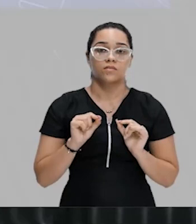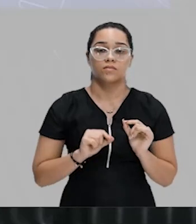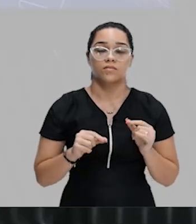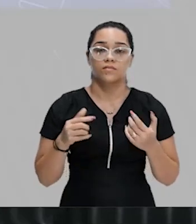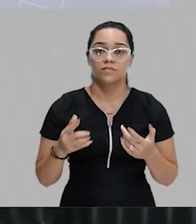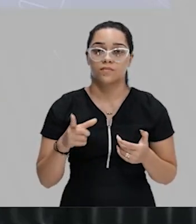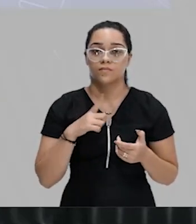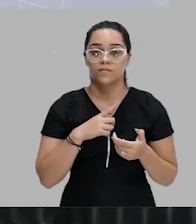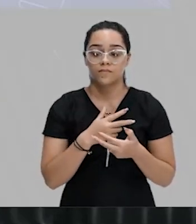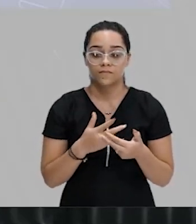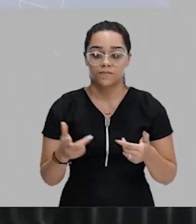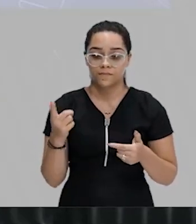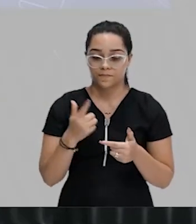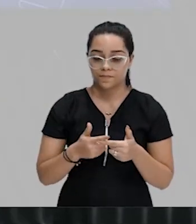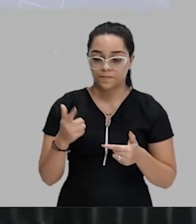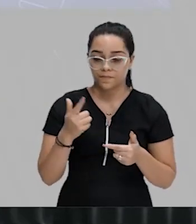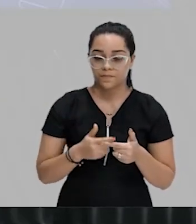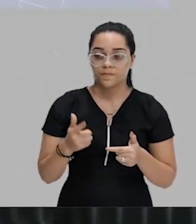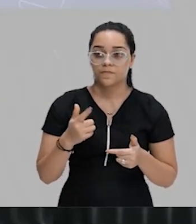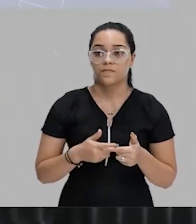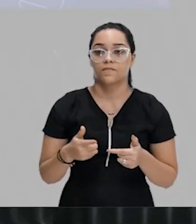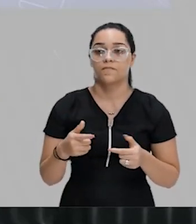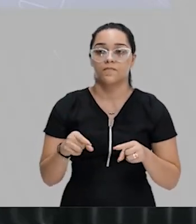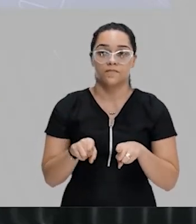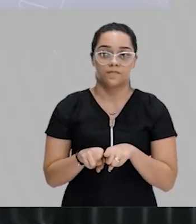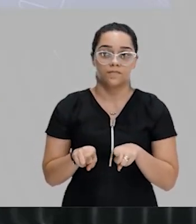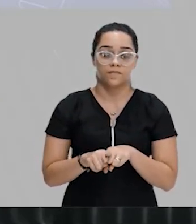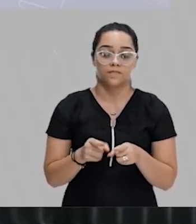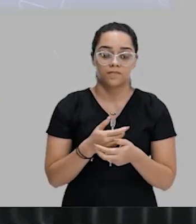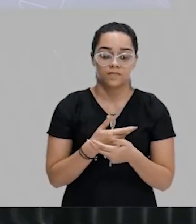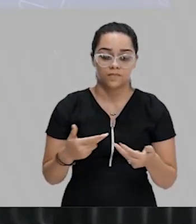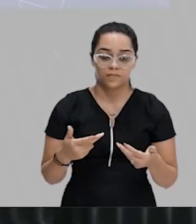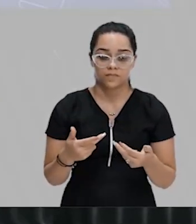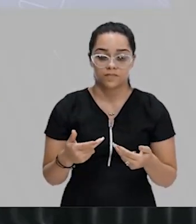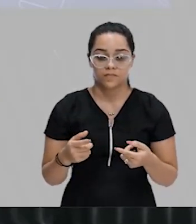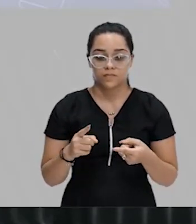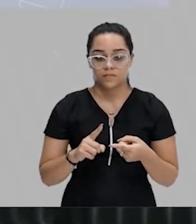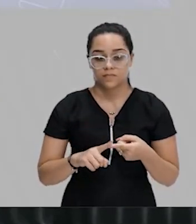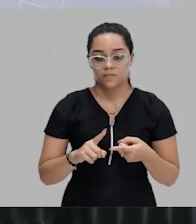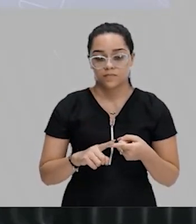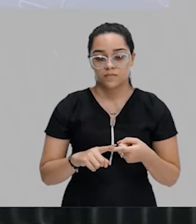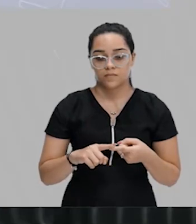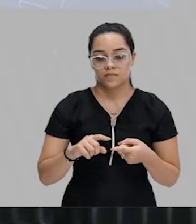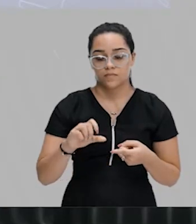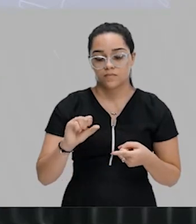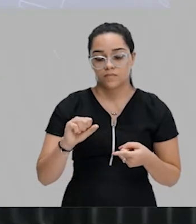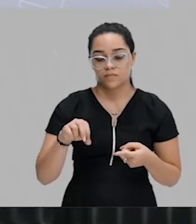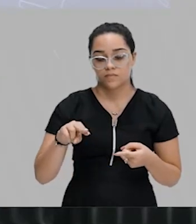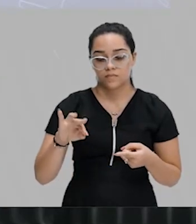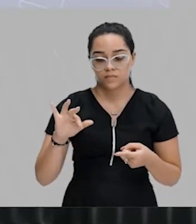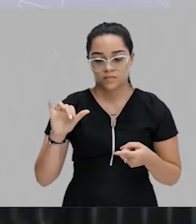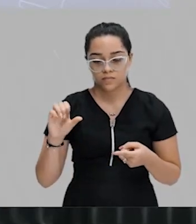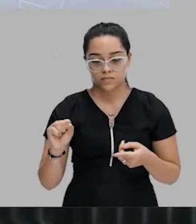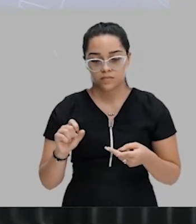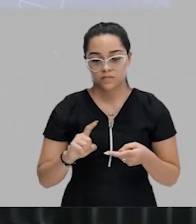temos conflitos internos no Oriente Médio, além das rivalidades entre sunitas e xiitas do